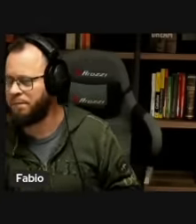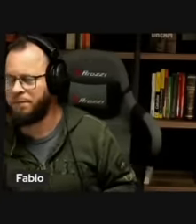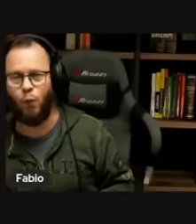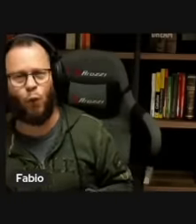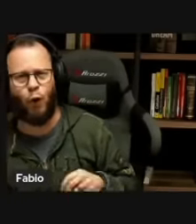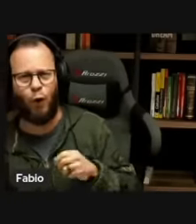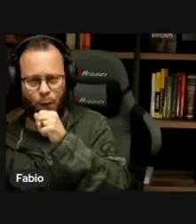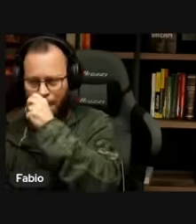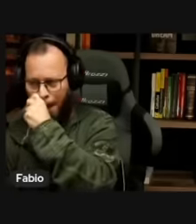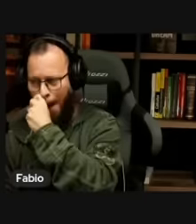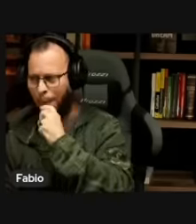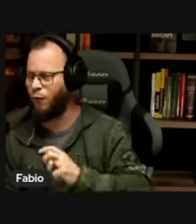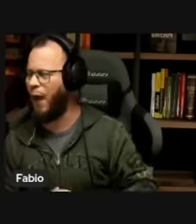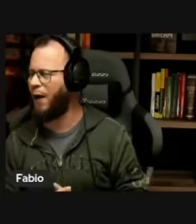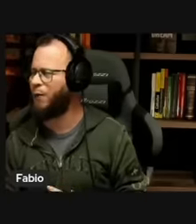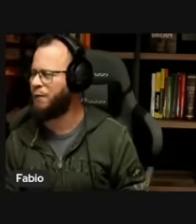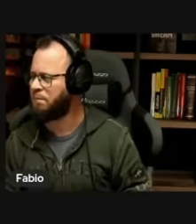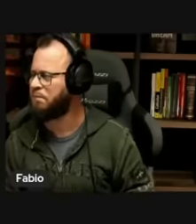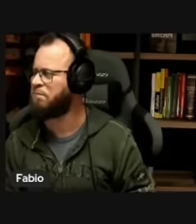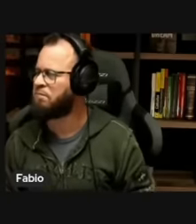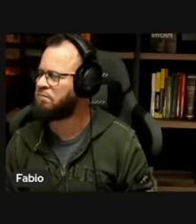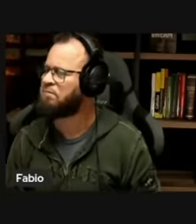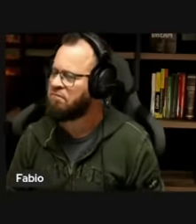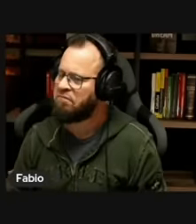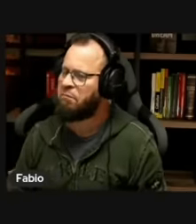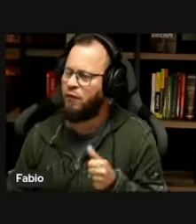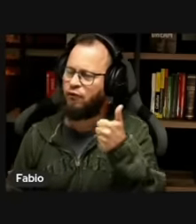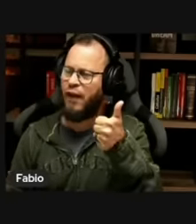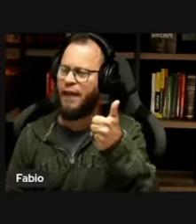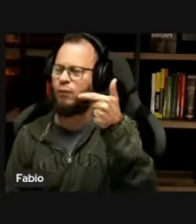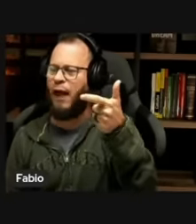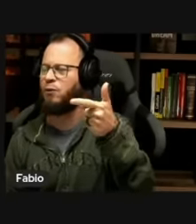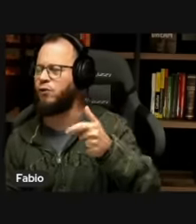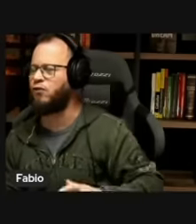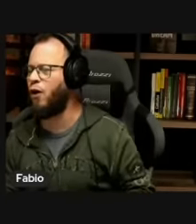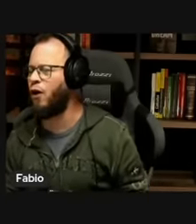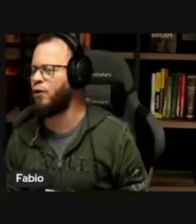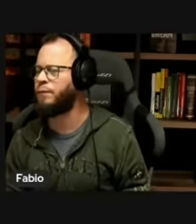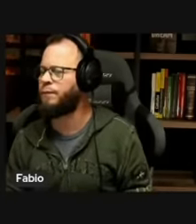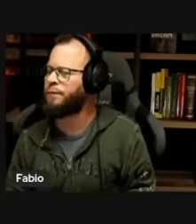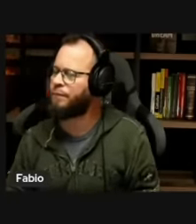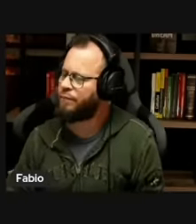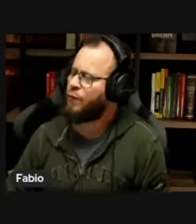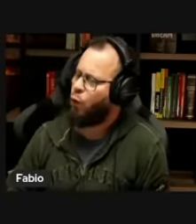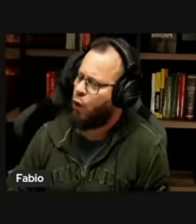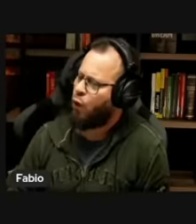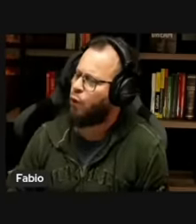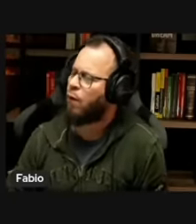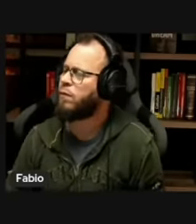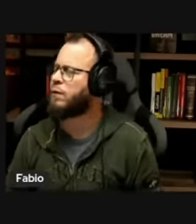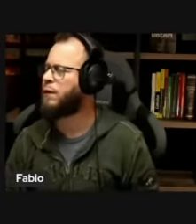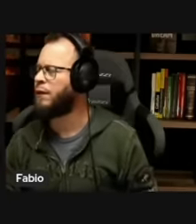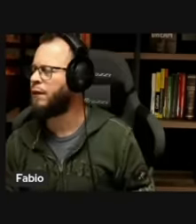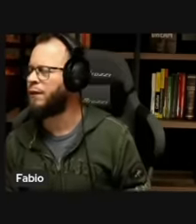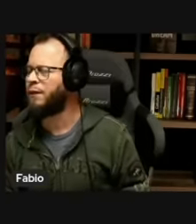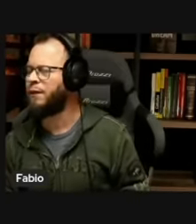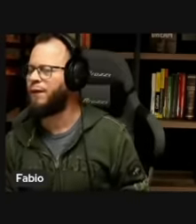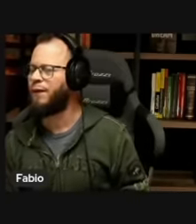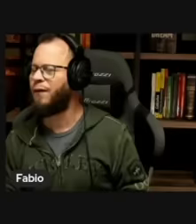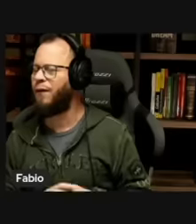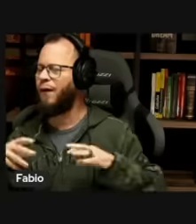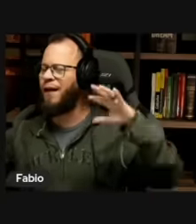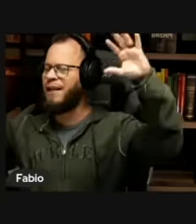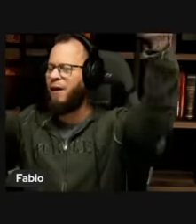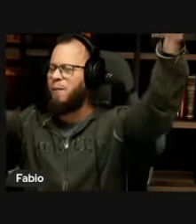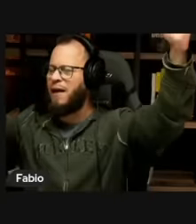som anunciando evento uau panfleto carro de sol Tota maquiagem Tota a maquiagem da